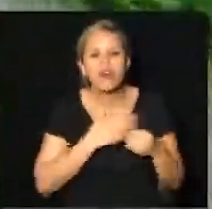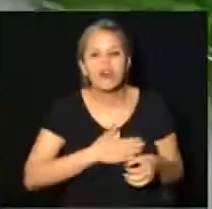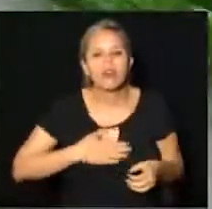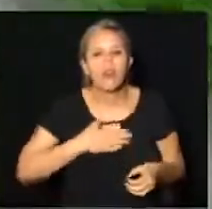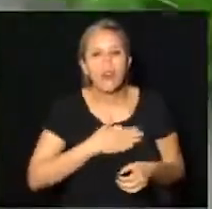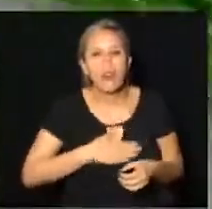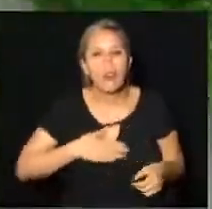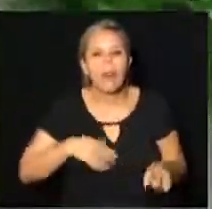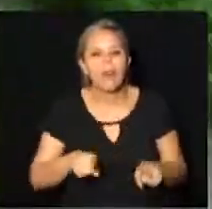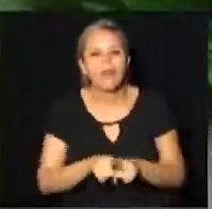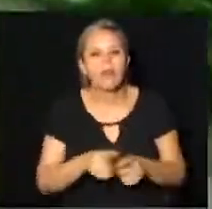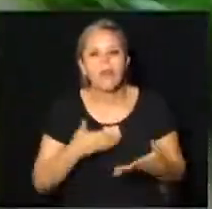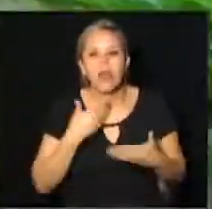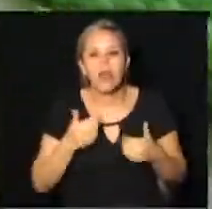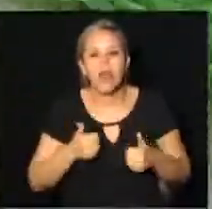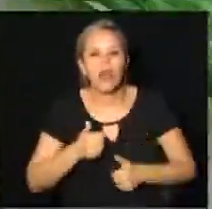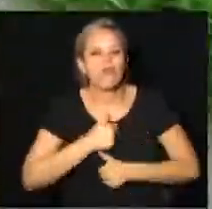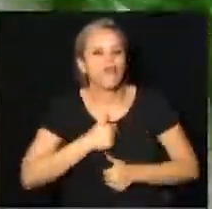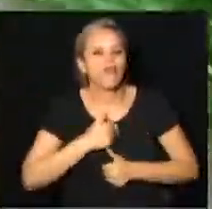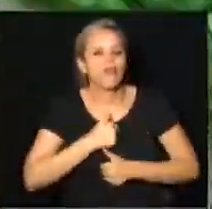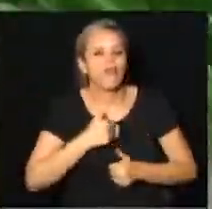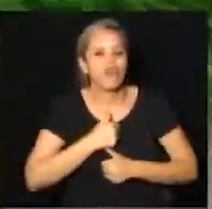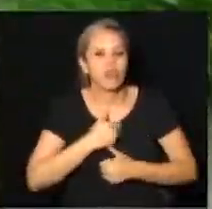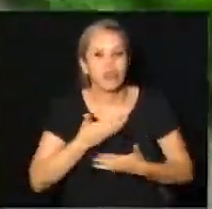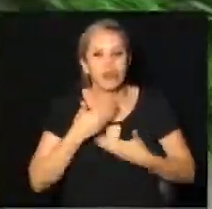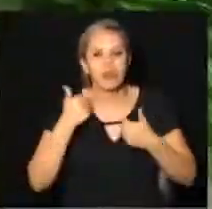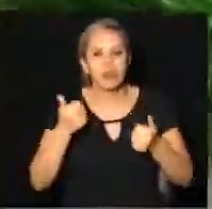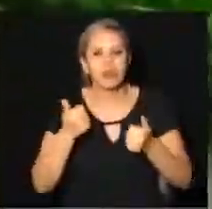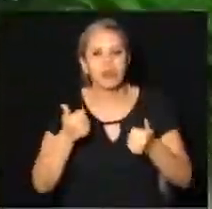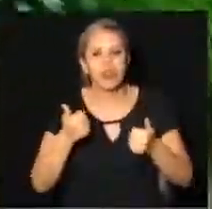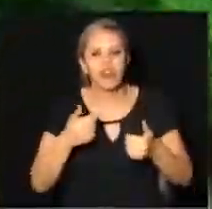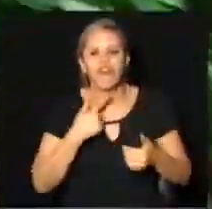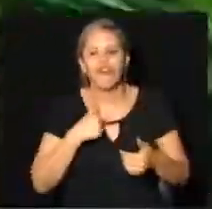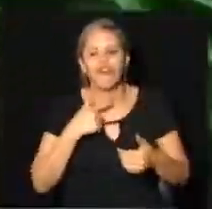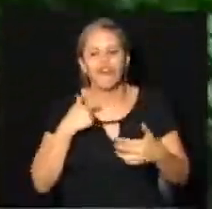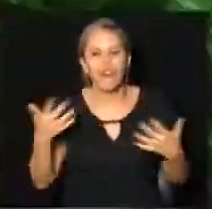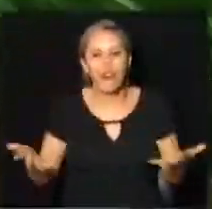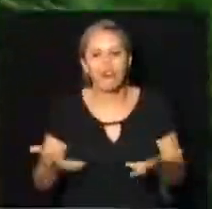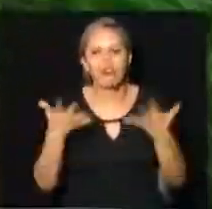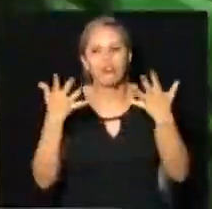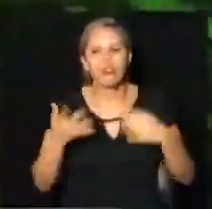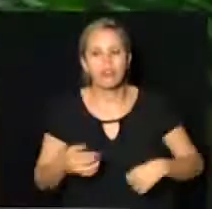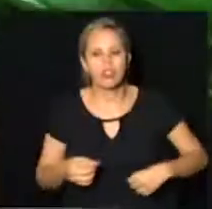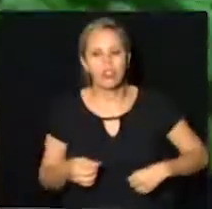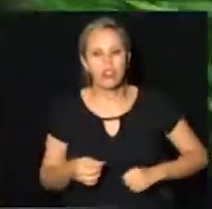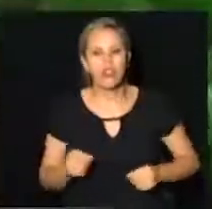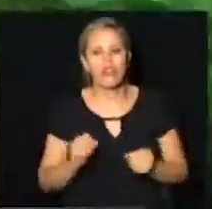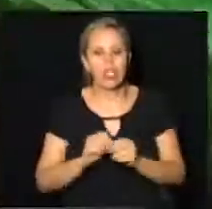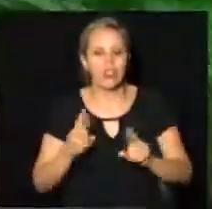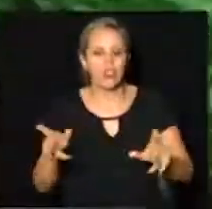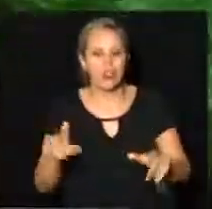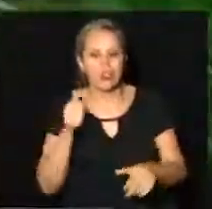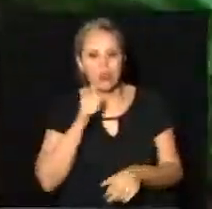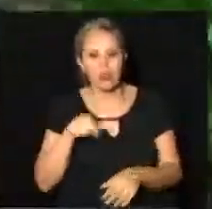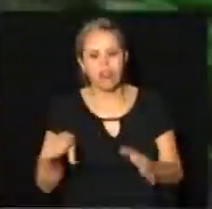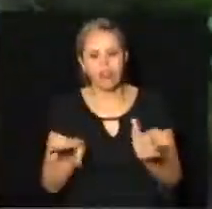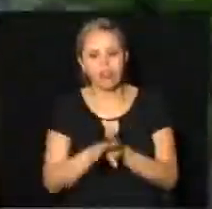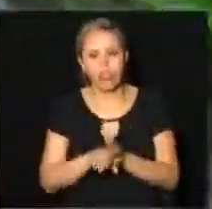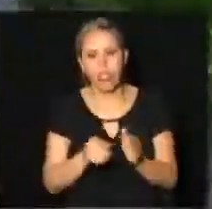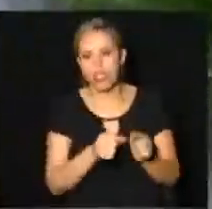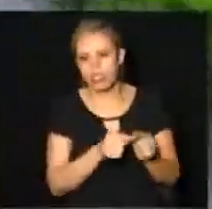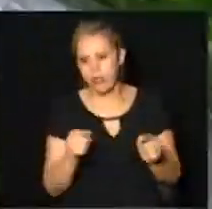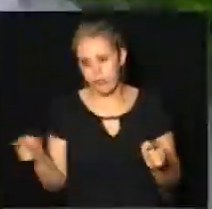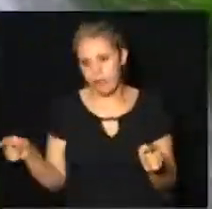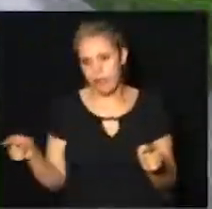melhorar a autoestima, melhorar a disposição. Então, isso já faz uma diferença para essa mulher chegar nessa fase e